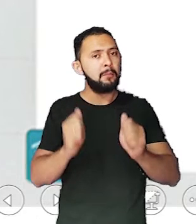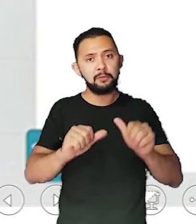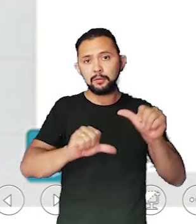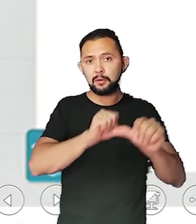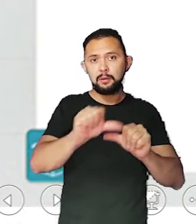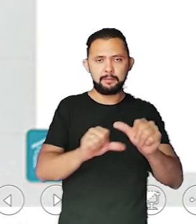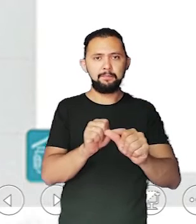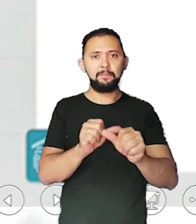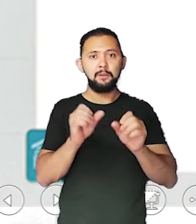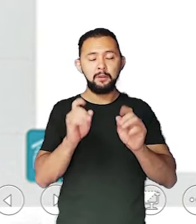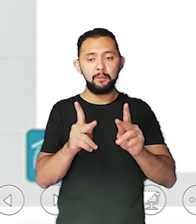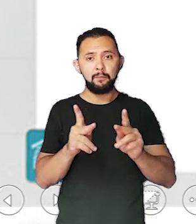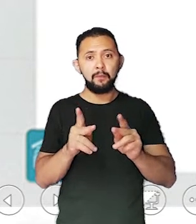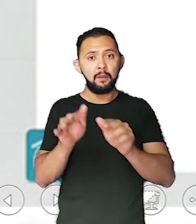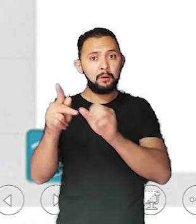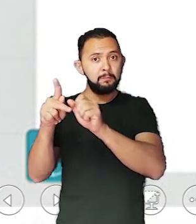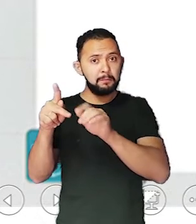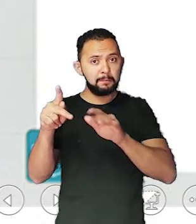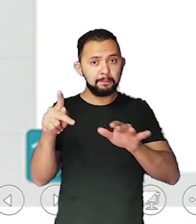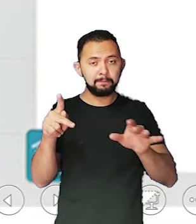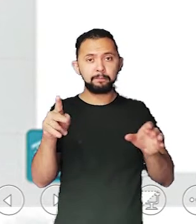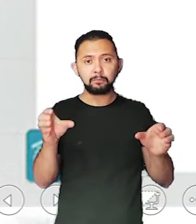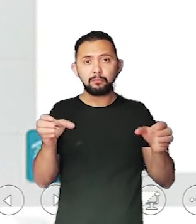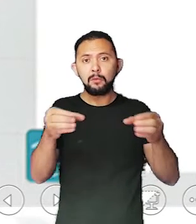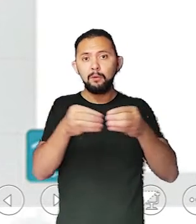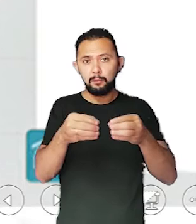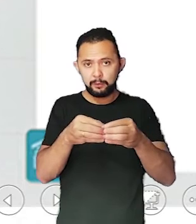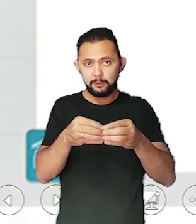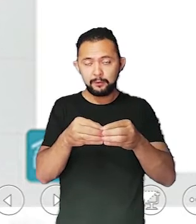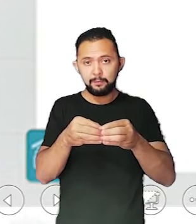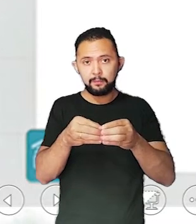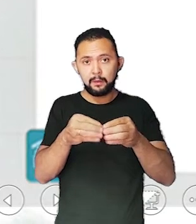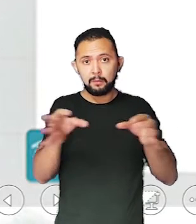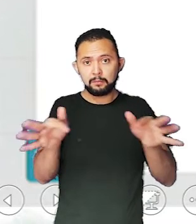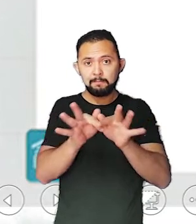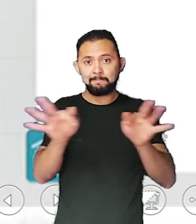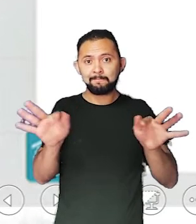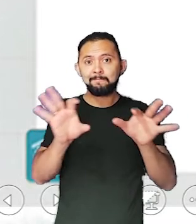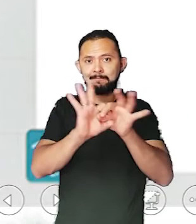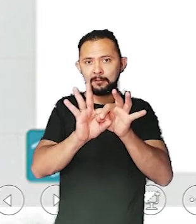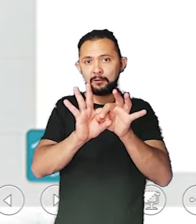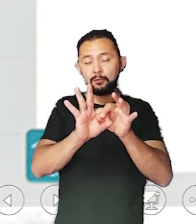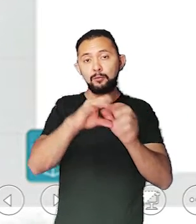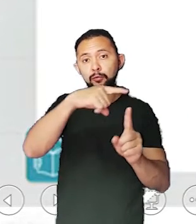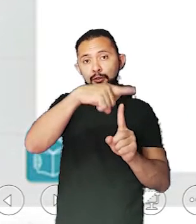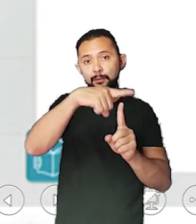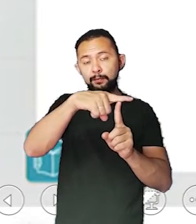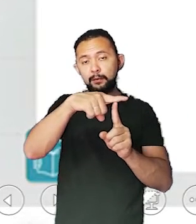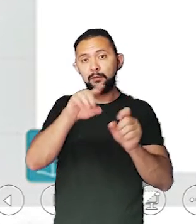Nós temos um período composto por subordinação, e aí, no caso, né, são uma subordinação de orações substantivas,